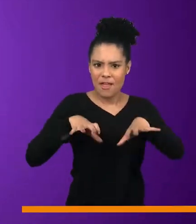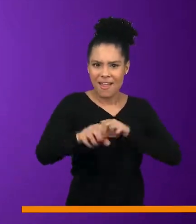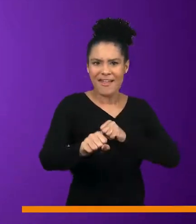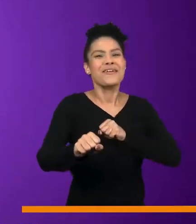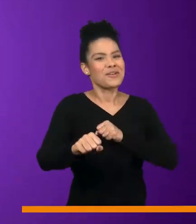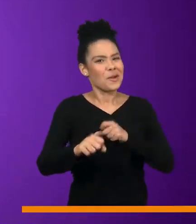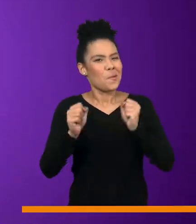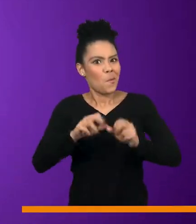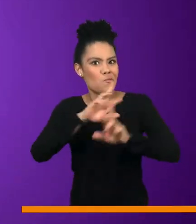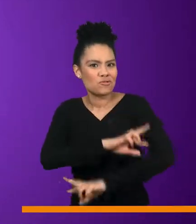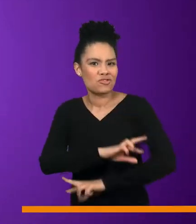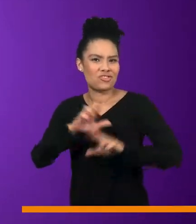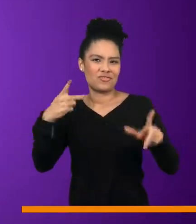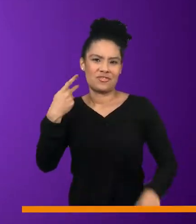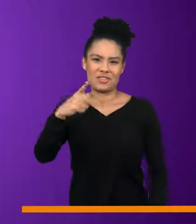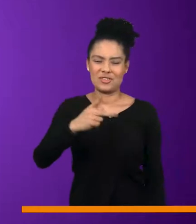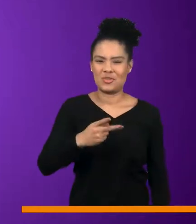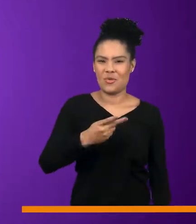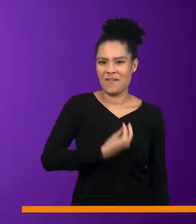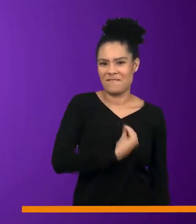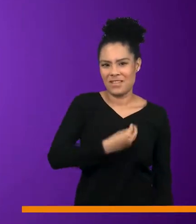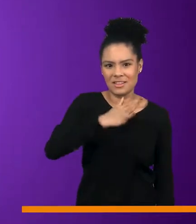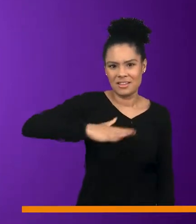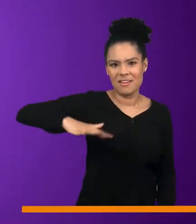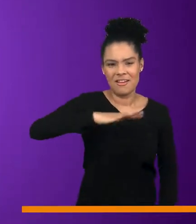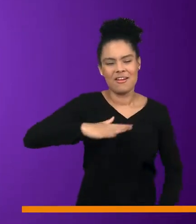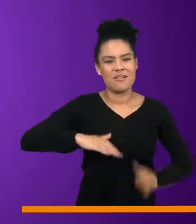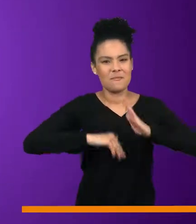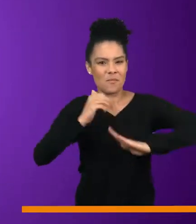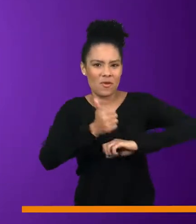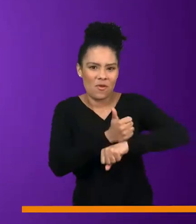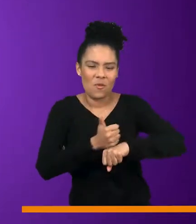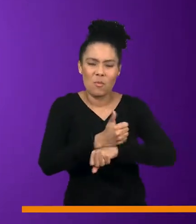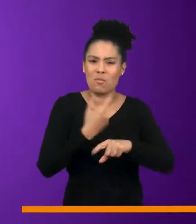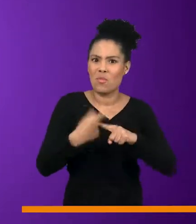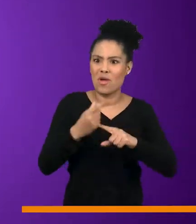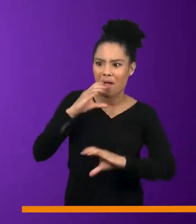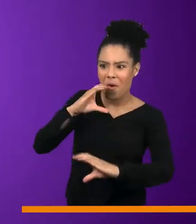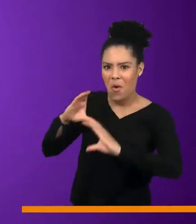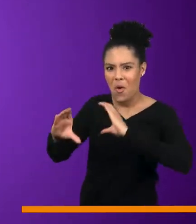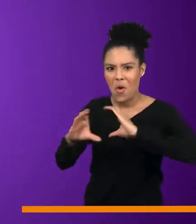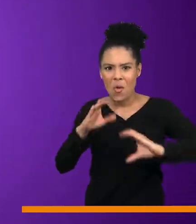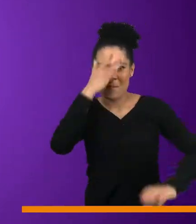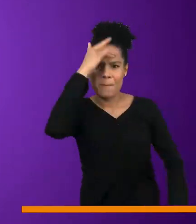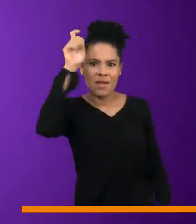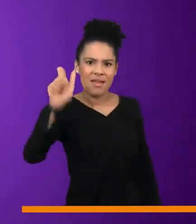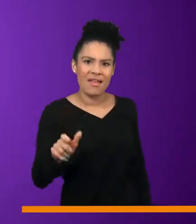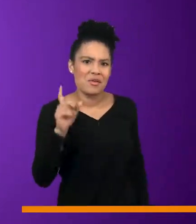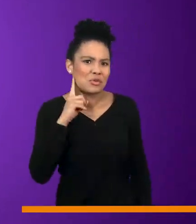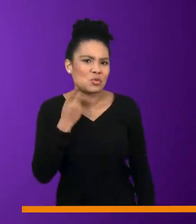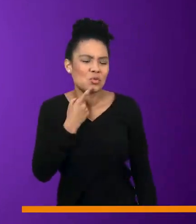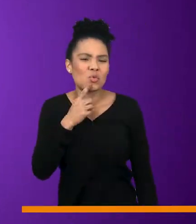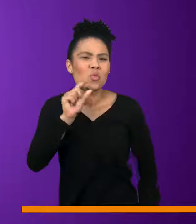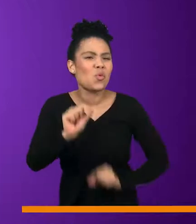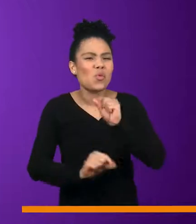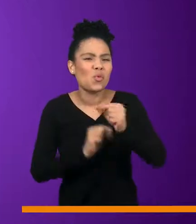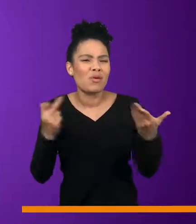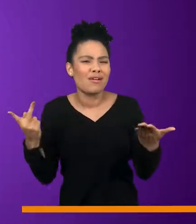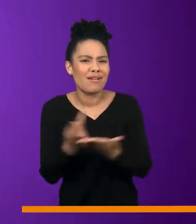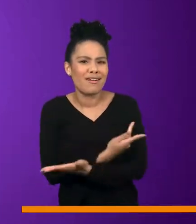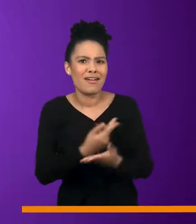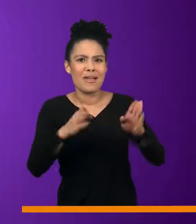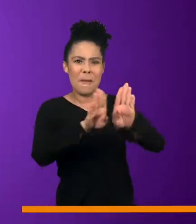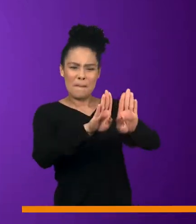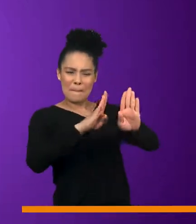diferencial na sua vida profissional, já que ser capaz de se comunicar com surdos abre muitas portas. Dessa forma,